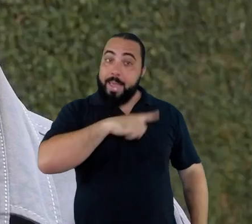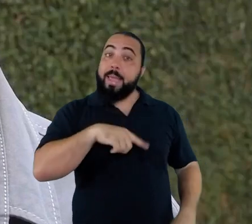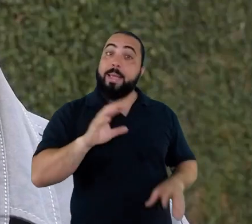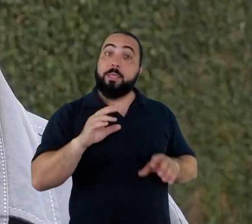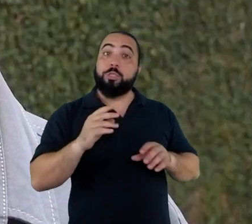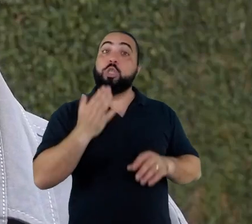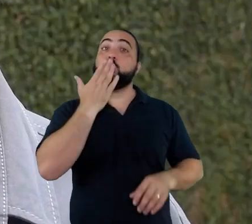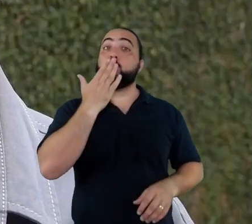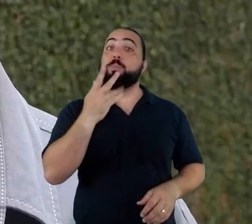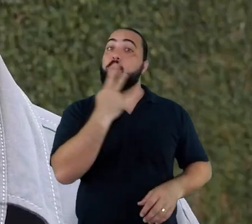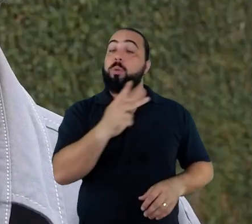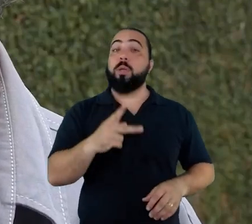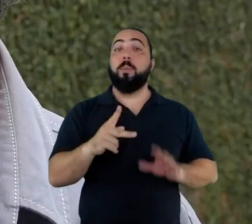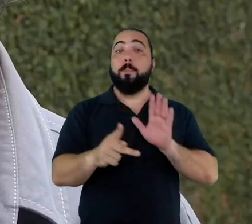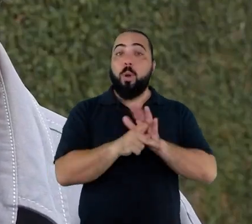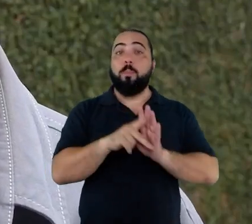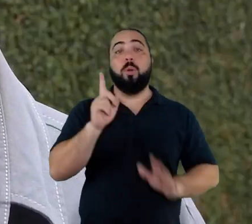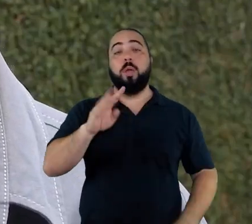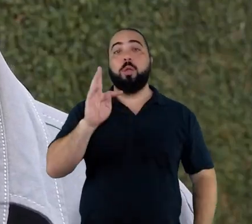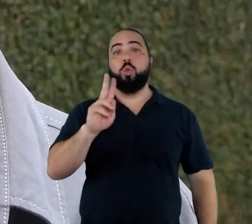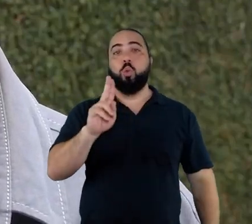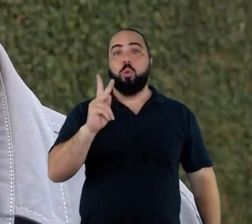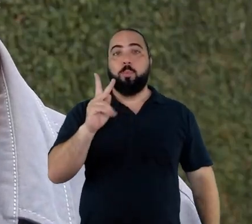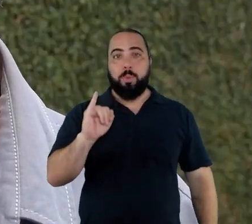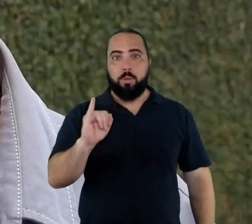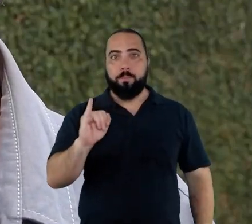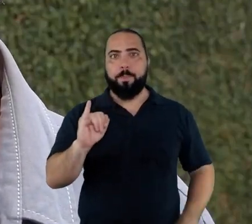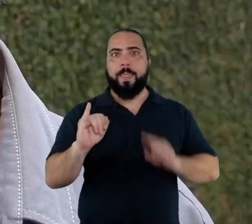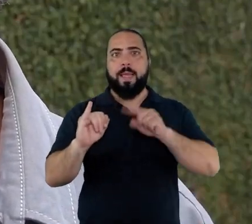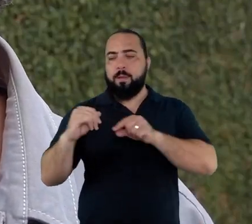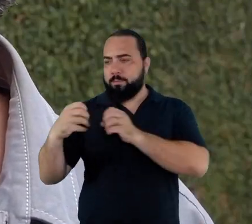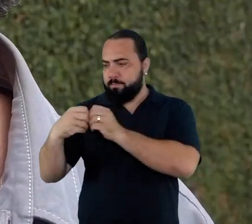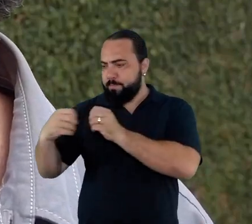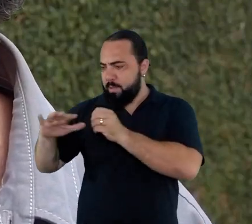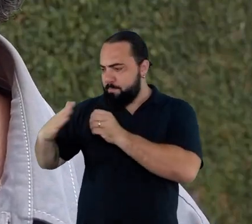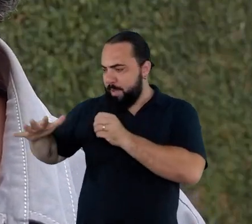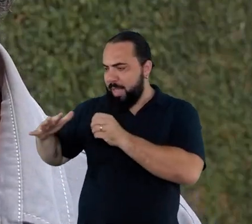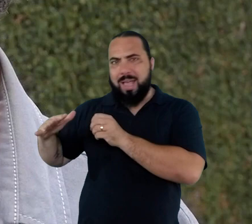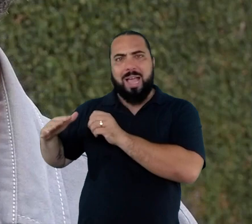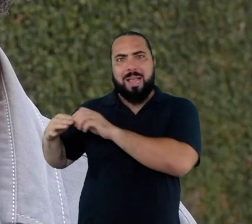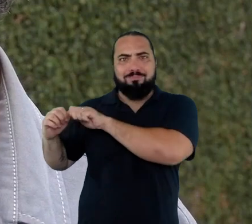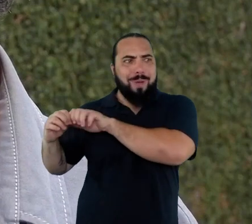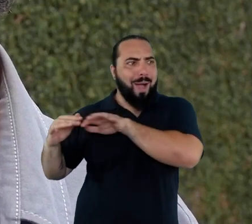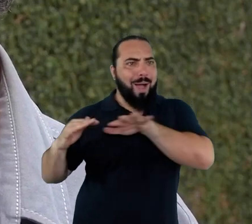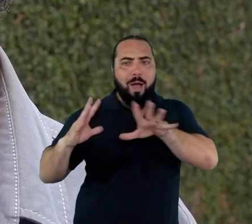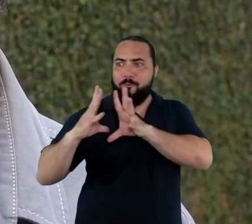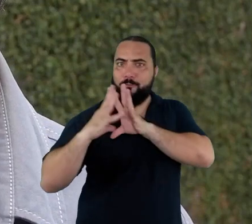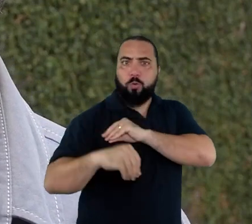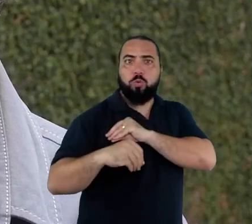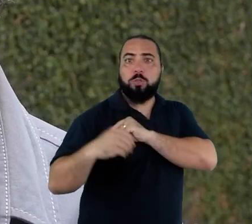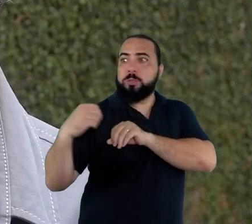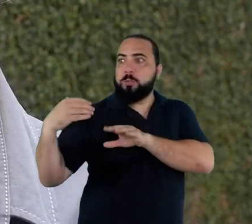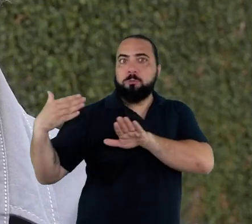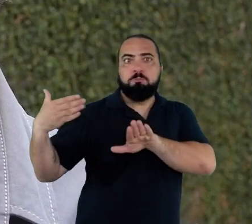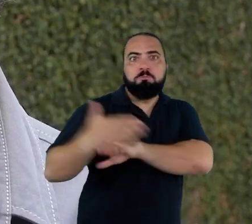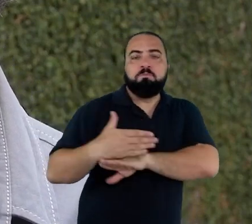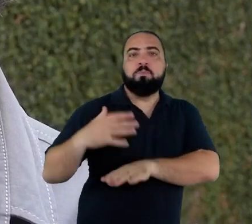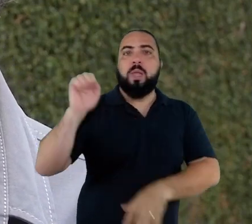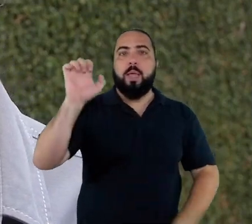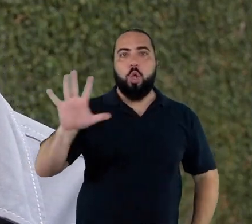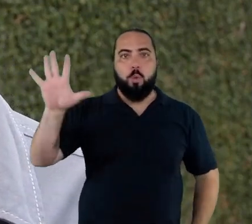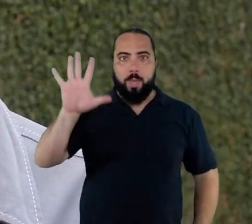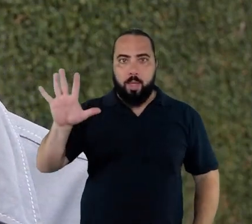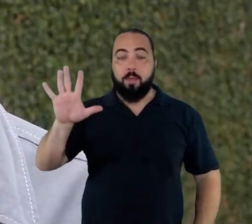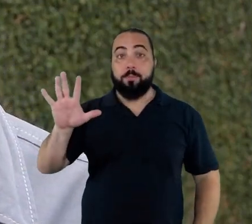os tupinambás. Eles saíram do litoral fugindo da invasão europeia. Então, eu acho que é